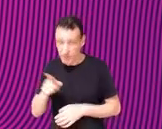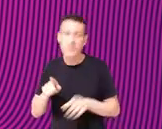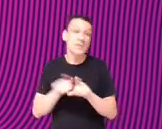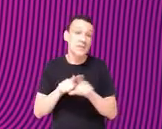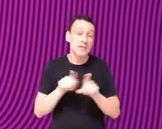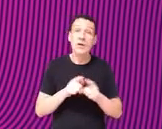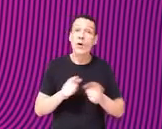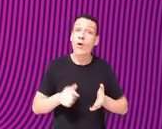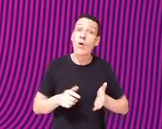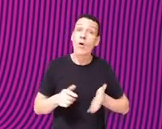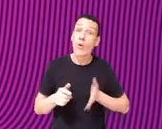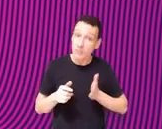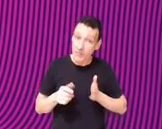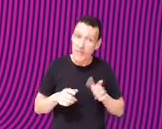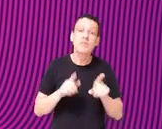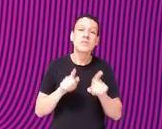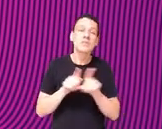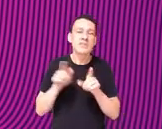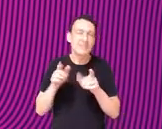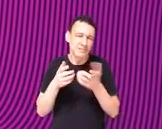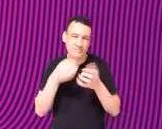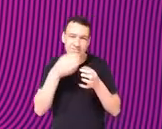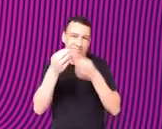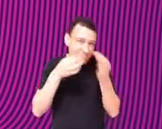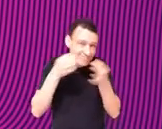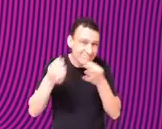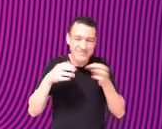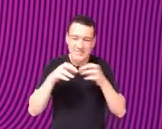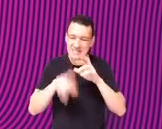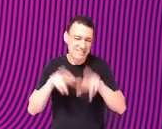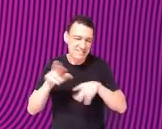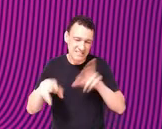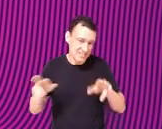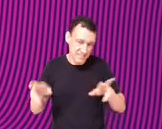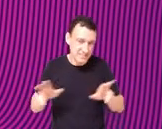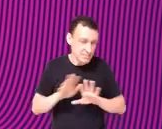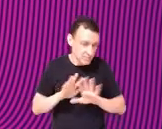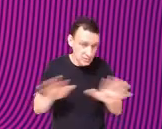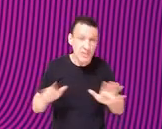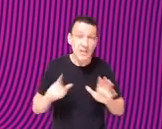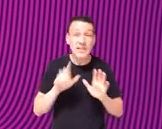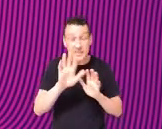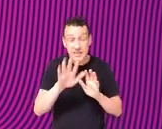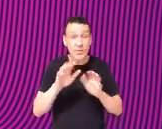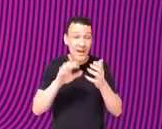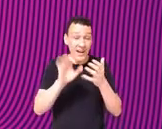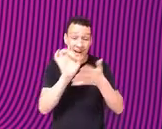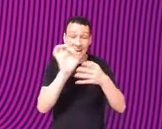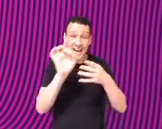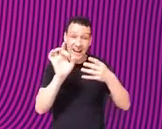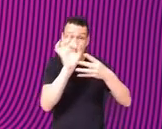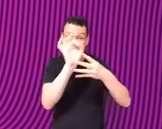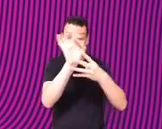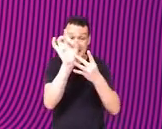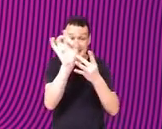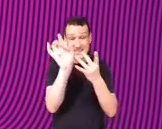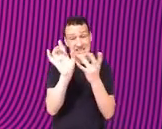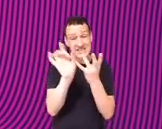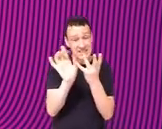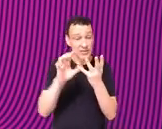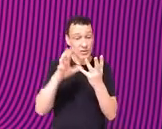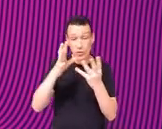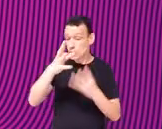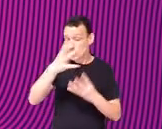decisores de opinião, que em conjunto esta abordagem integrada permite,